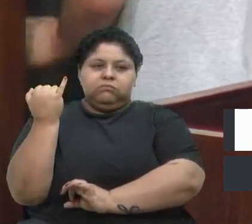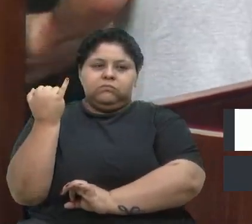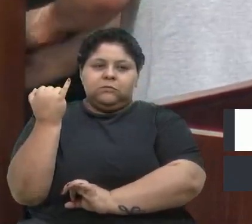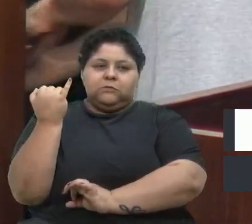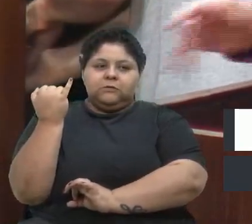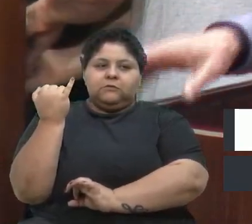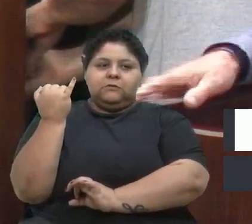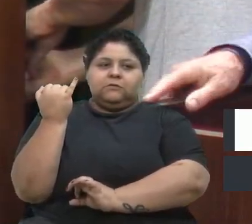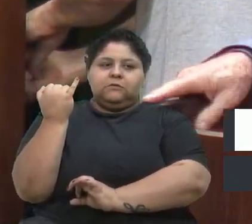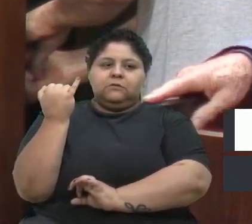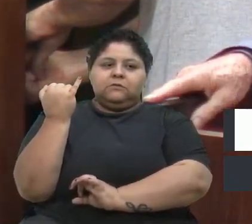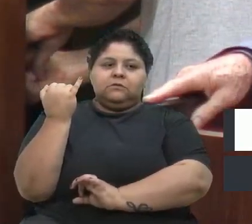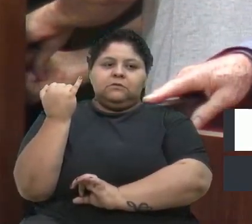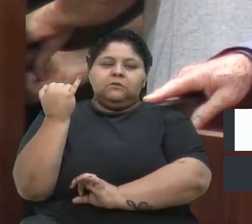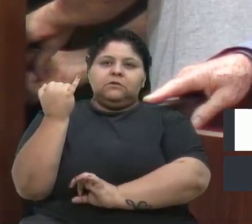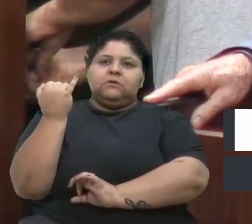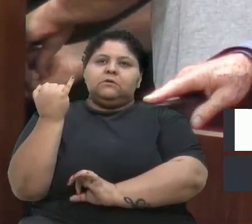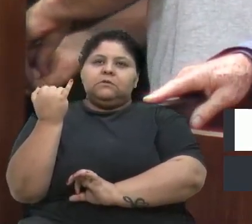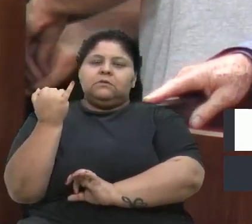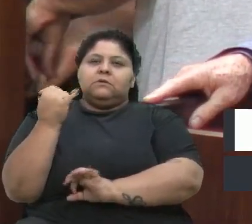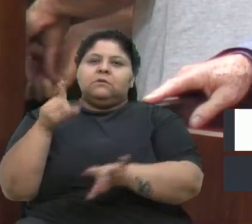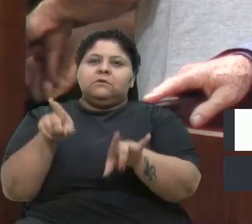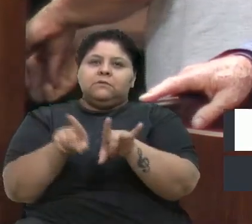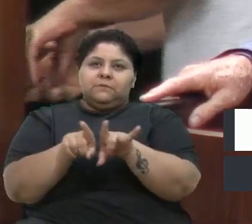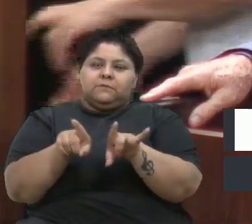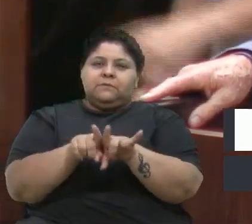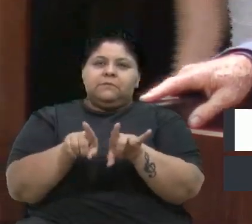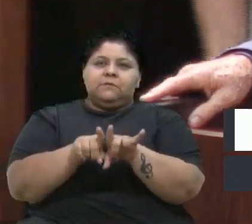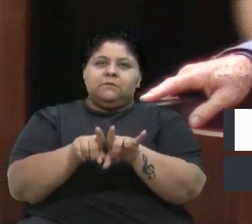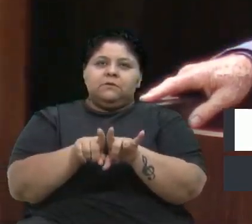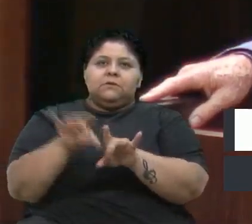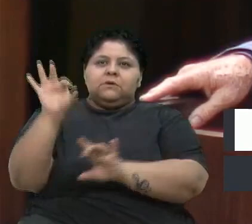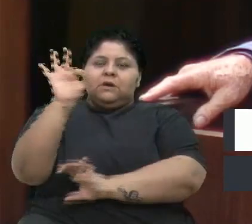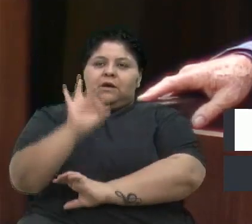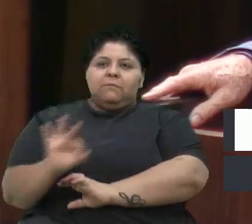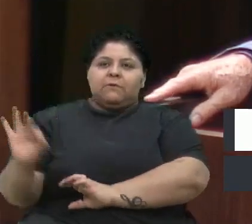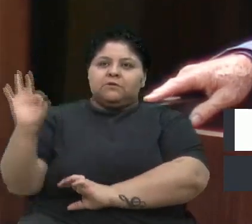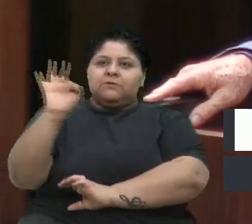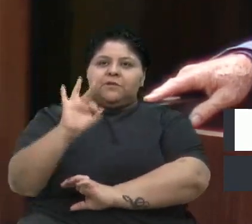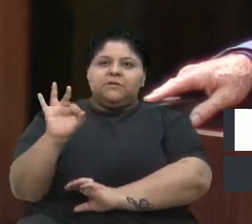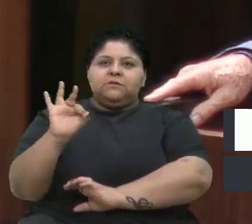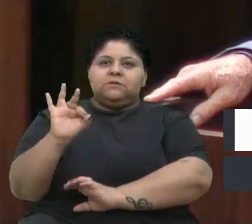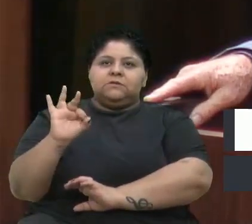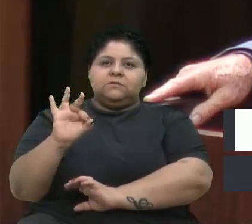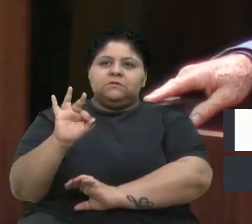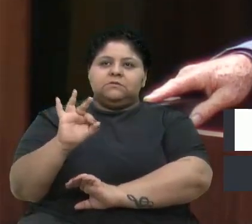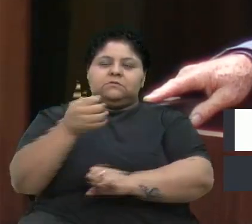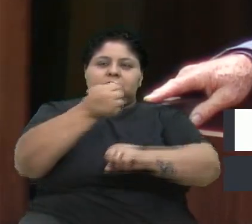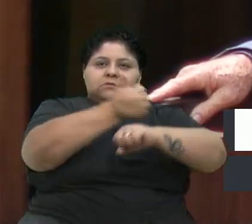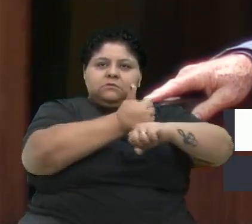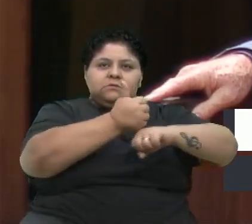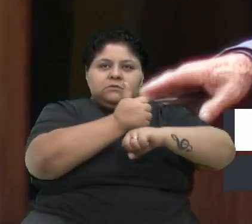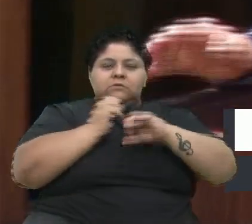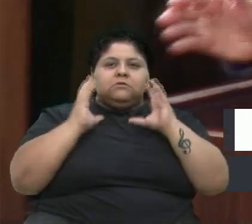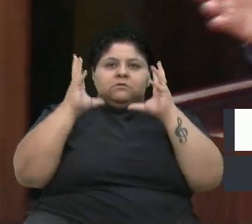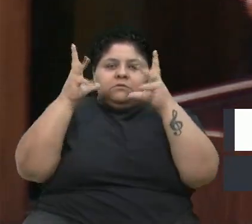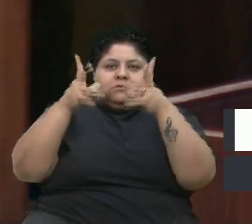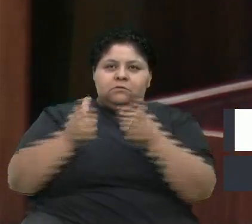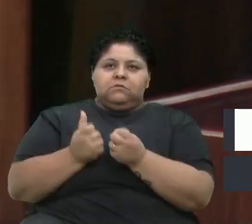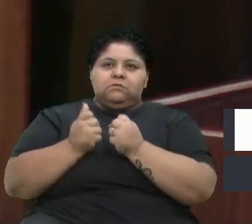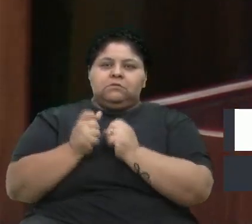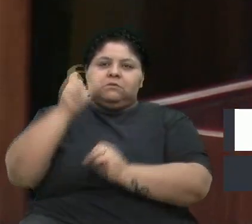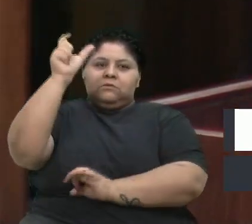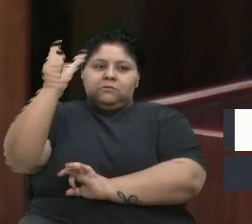durante, com certeza, esses 89 anos, o Círculo Operário, com seus profissionais, com todas as